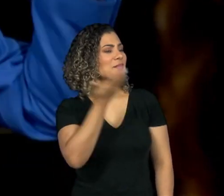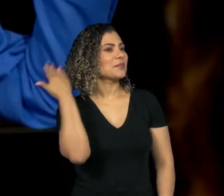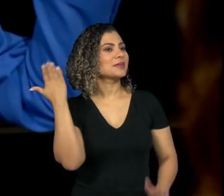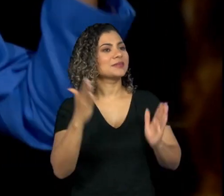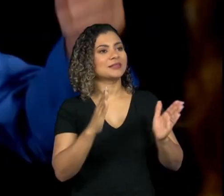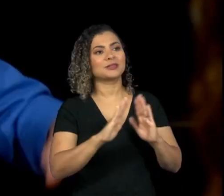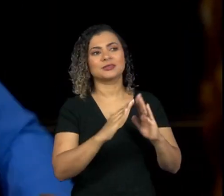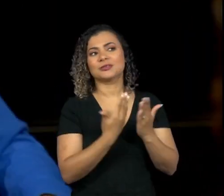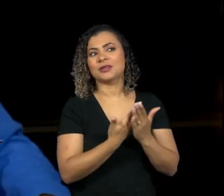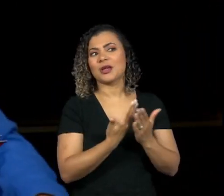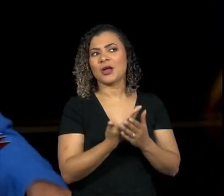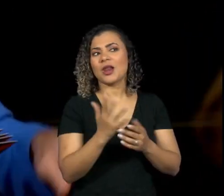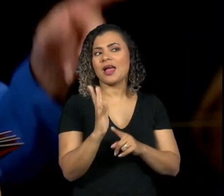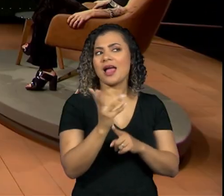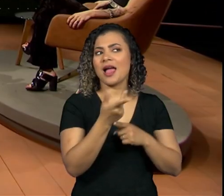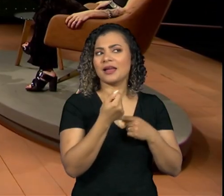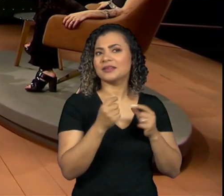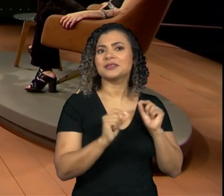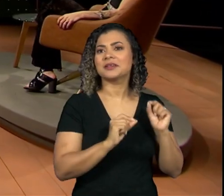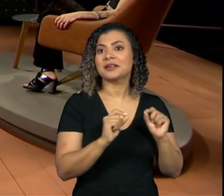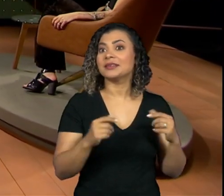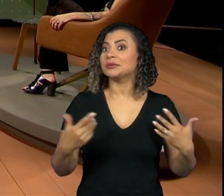da Escola de Comunicações e Artes.